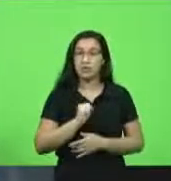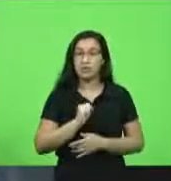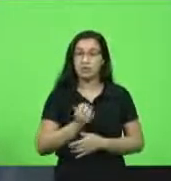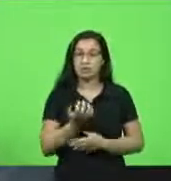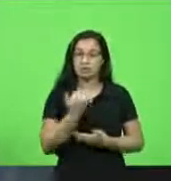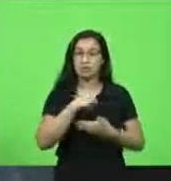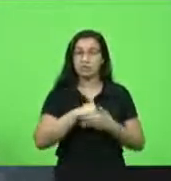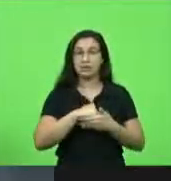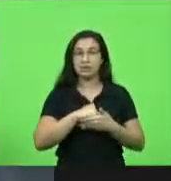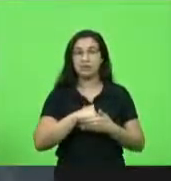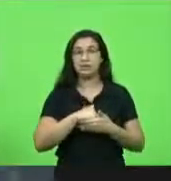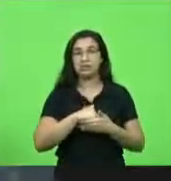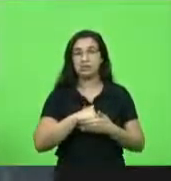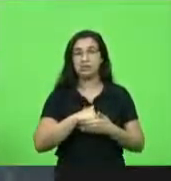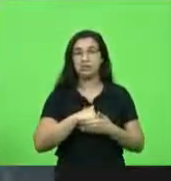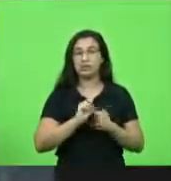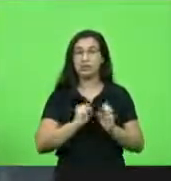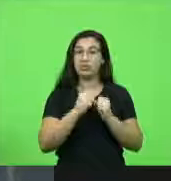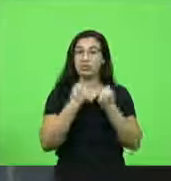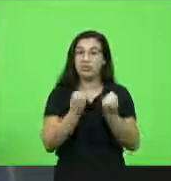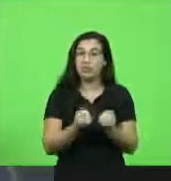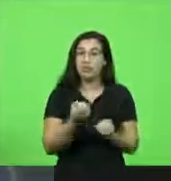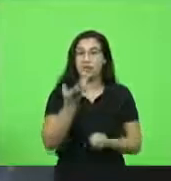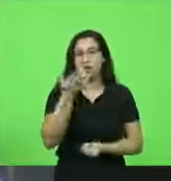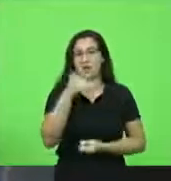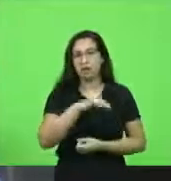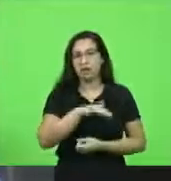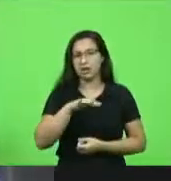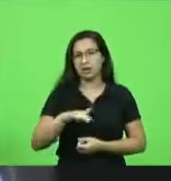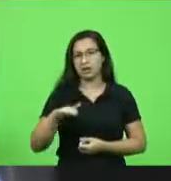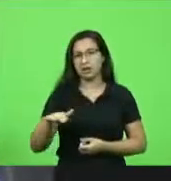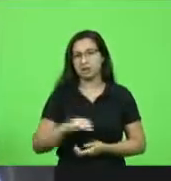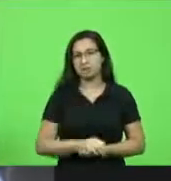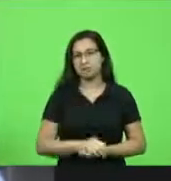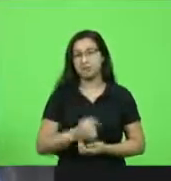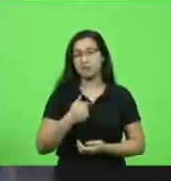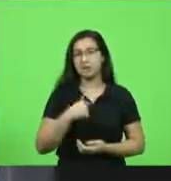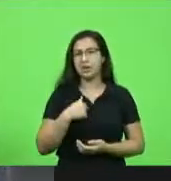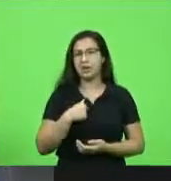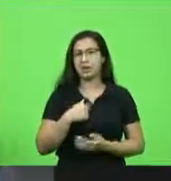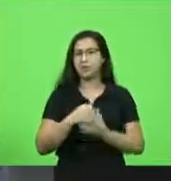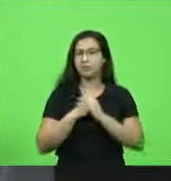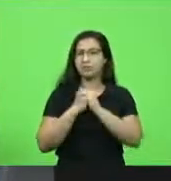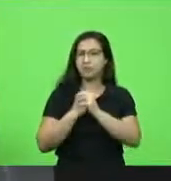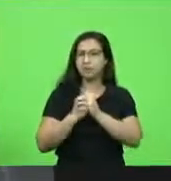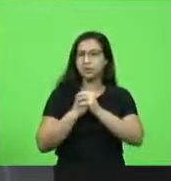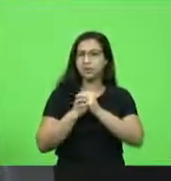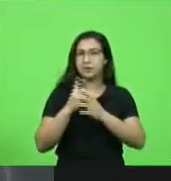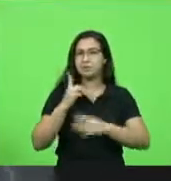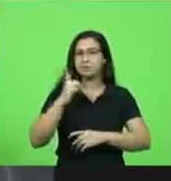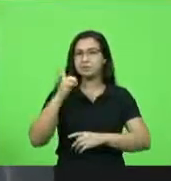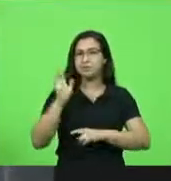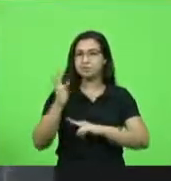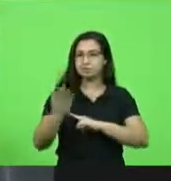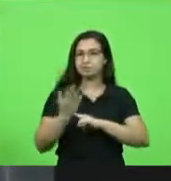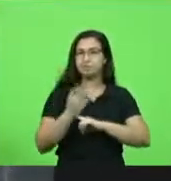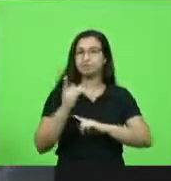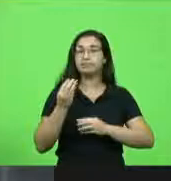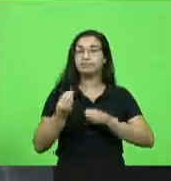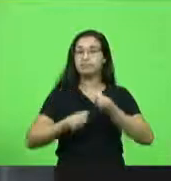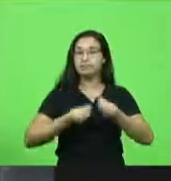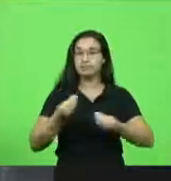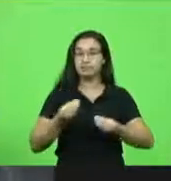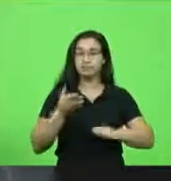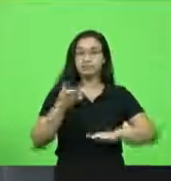bandeira. Vamos defender a criança. E quando eu orei a Deus, né, Deus tem os seus meios de trabalhar aqui. Quando eu cheguei na Lesc, a